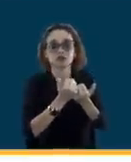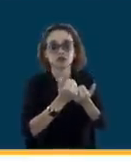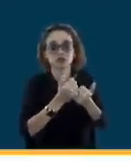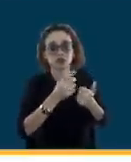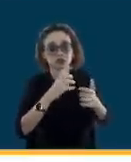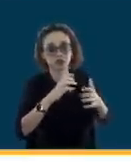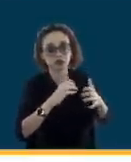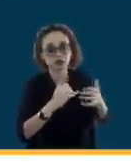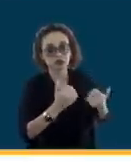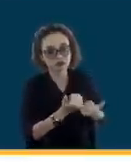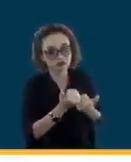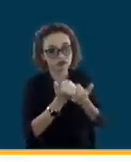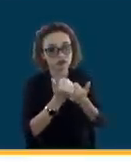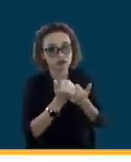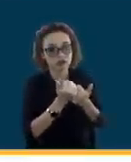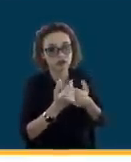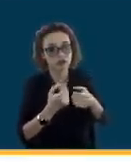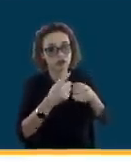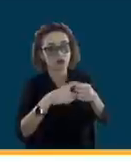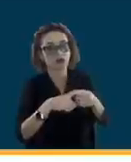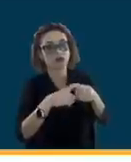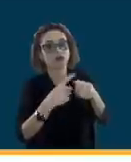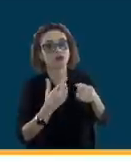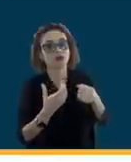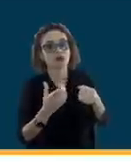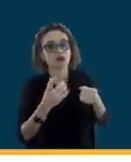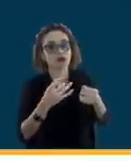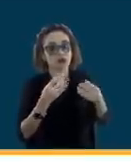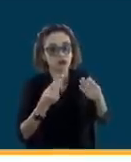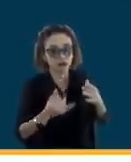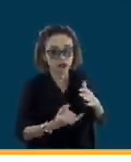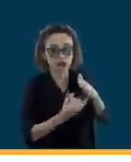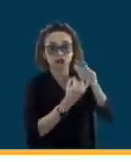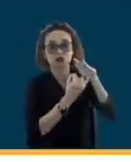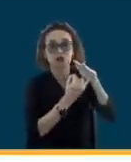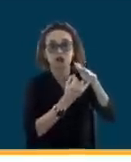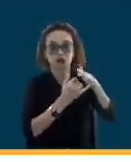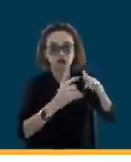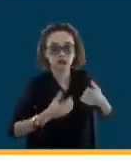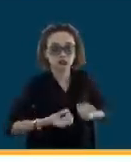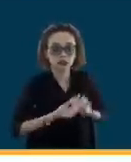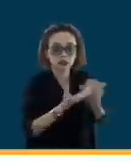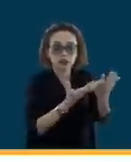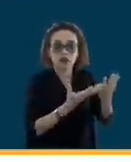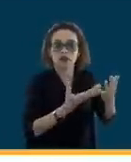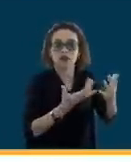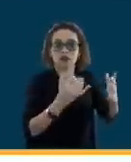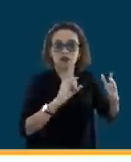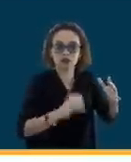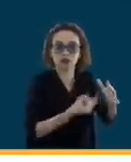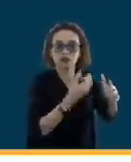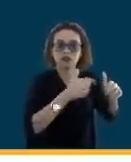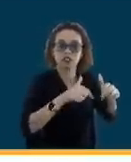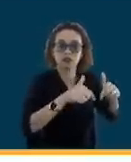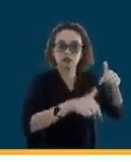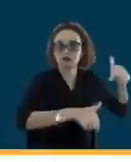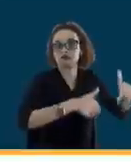davam, instituições que davam condição para a ação artística em geral, tudo isso ficou,